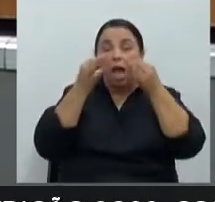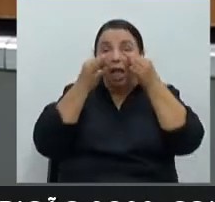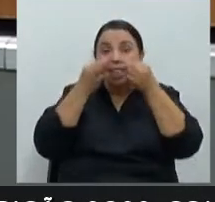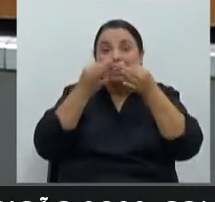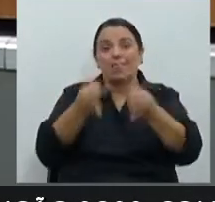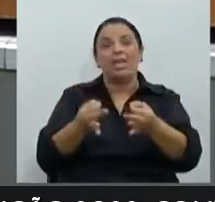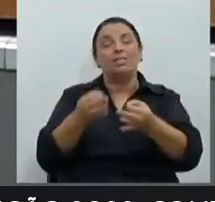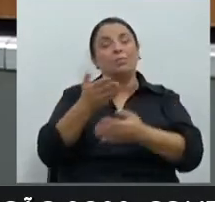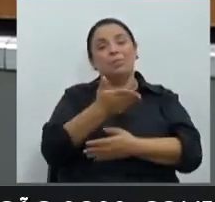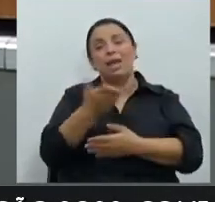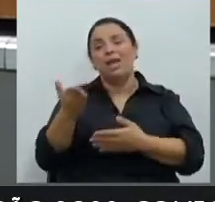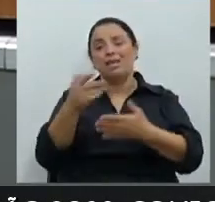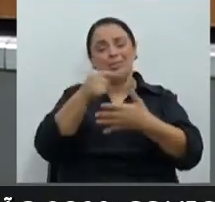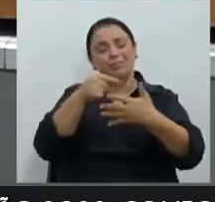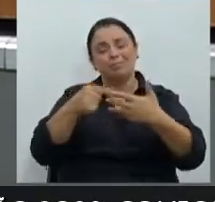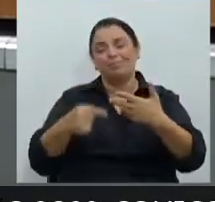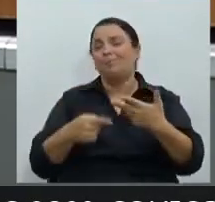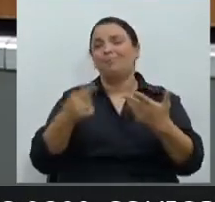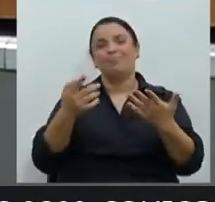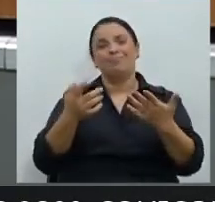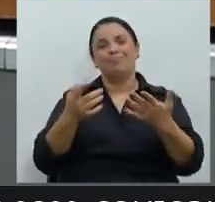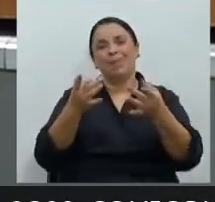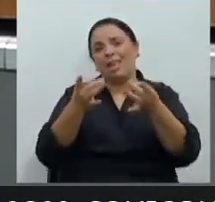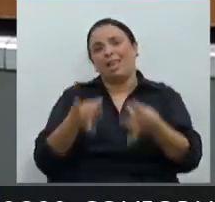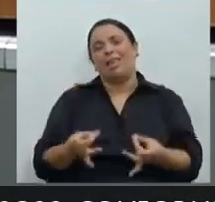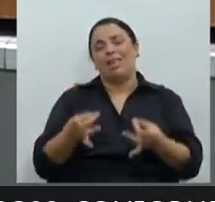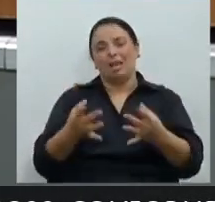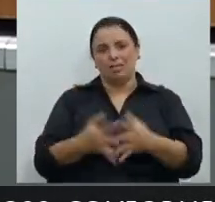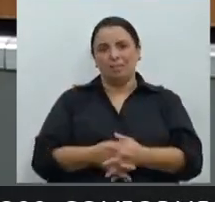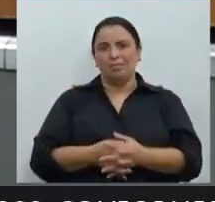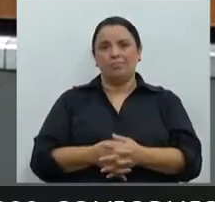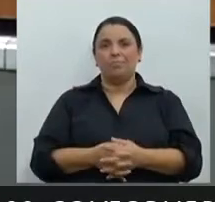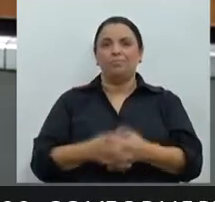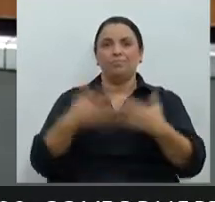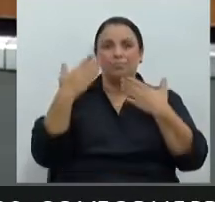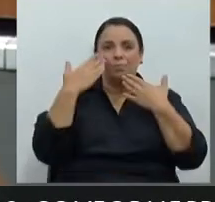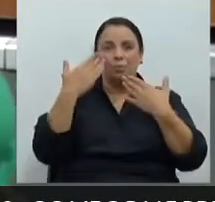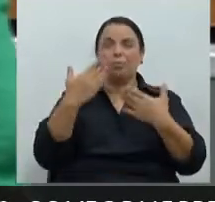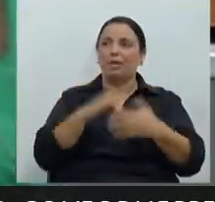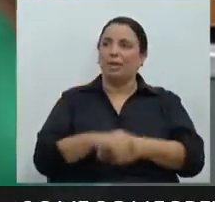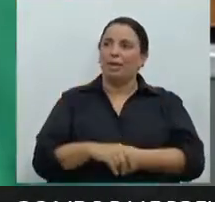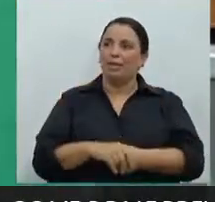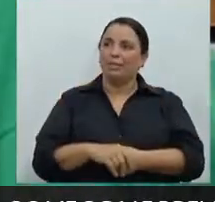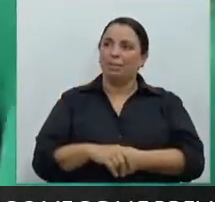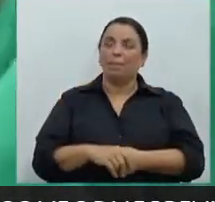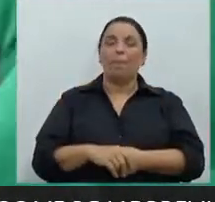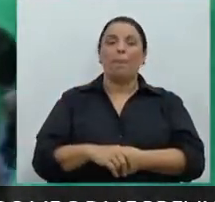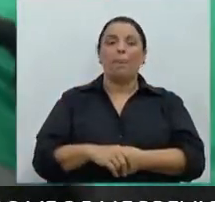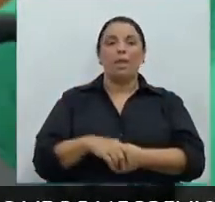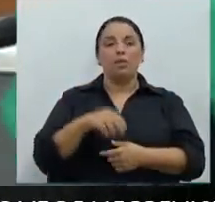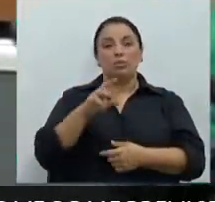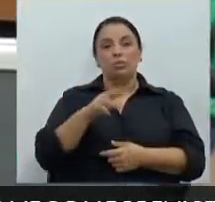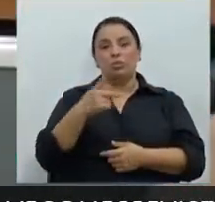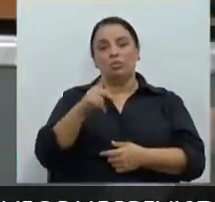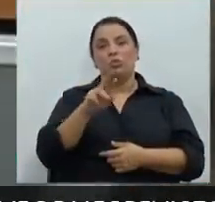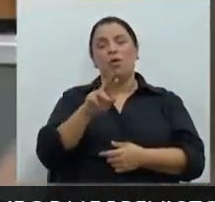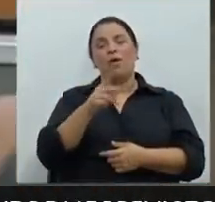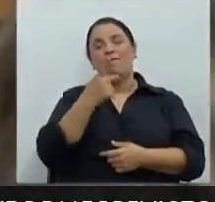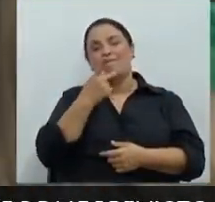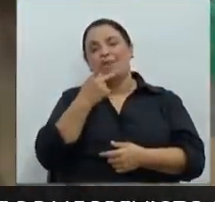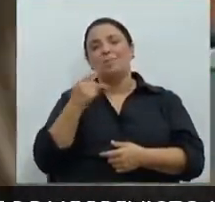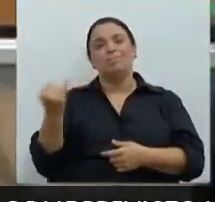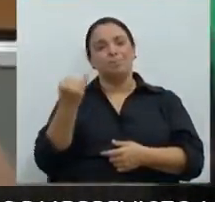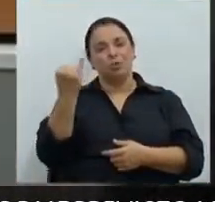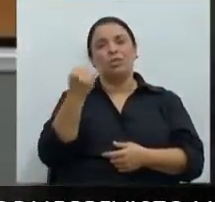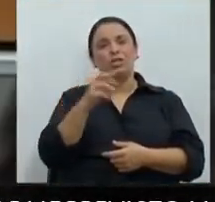para esses detalhes. Muito obrigado. Claro. Né? Obrigado, Rosana. Sua fala muito importante. E um dos objetivos